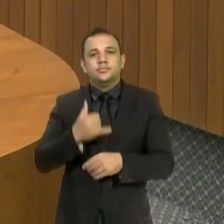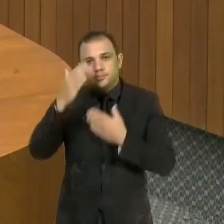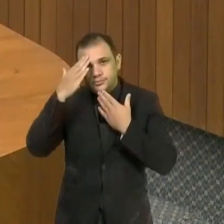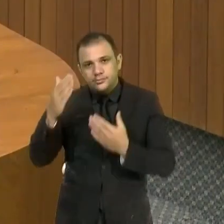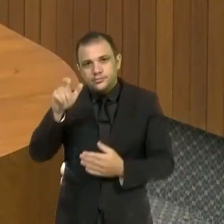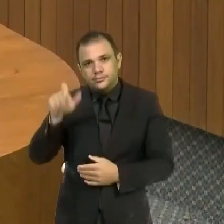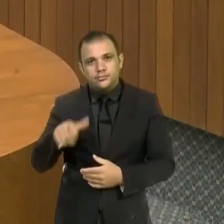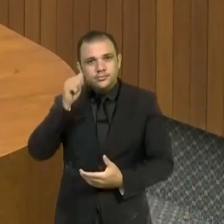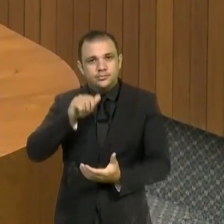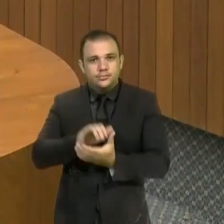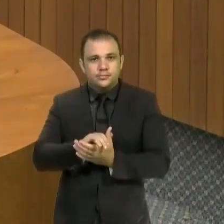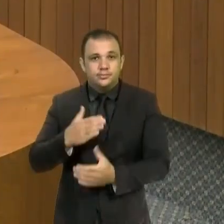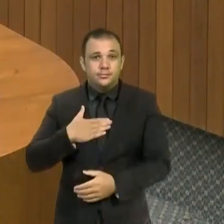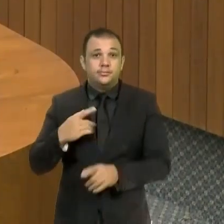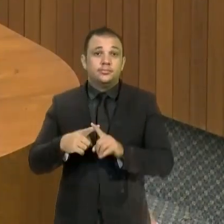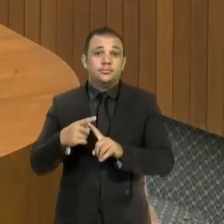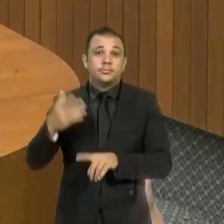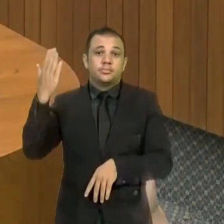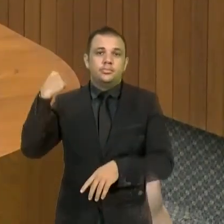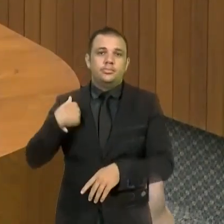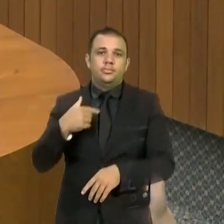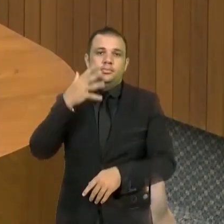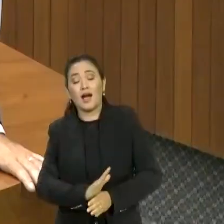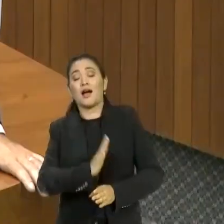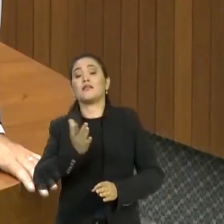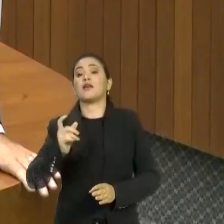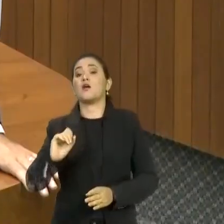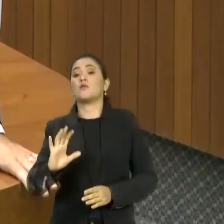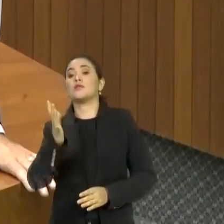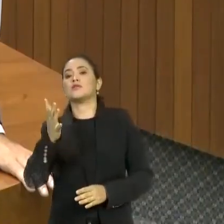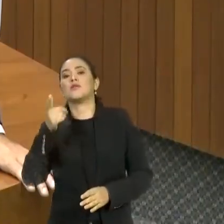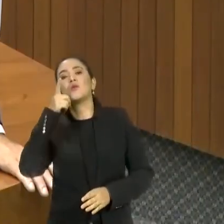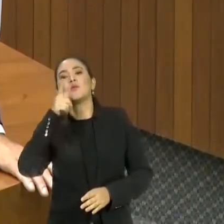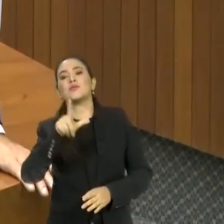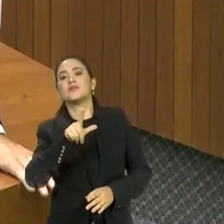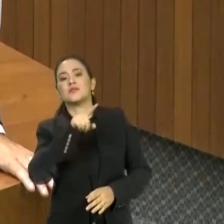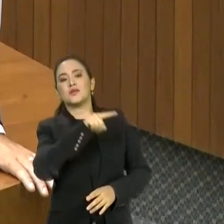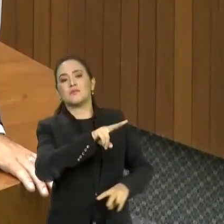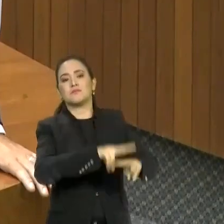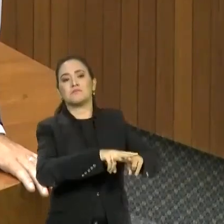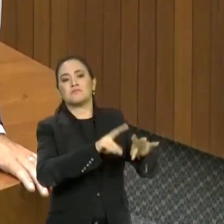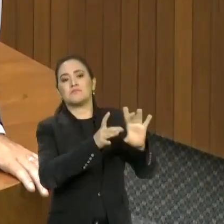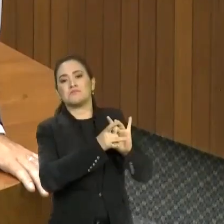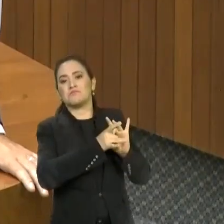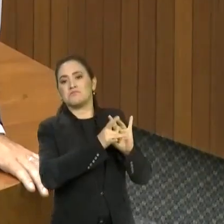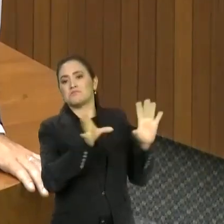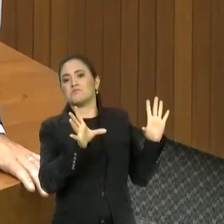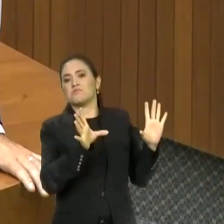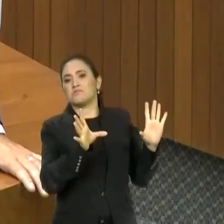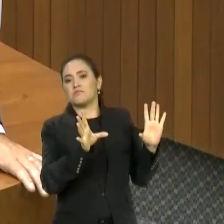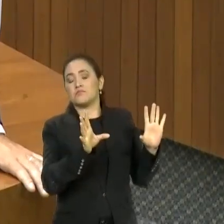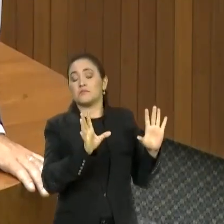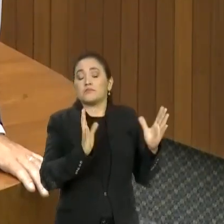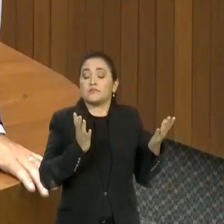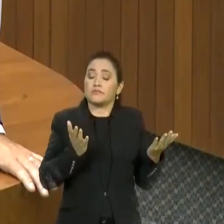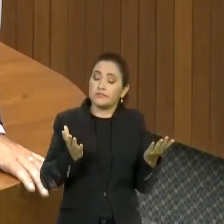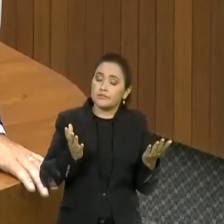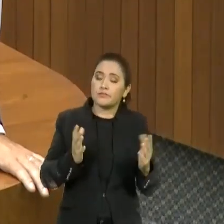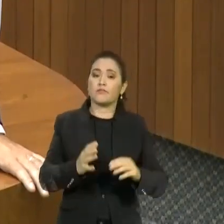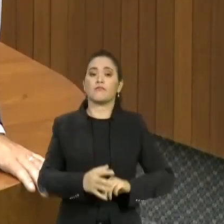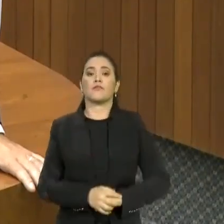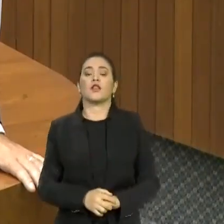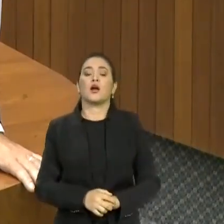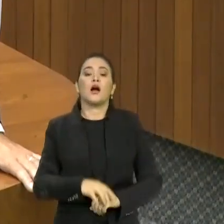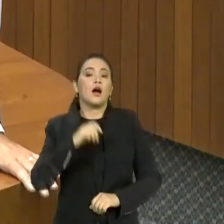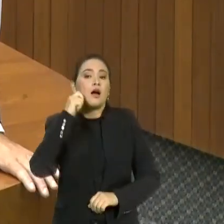sobre a implantação da Lei de Liberdade Econômica no Maranhão. O deputado Neto Evangelista trouxe à tribuna o caso de feminicídio da